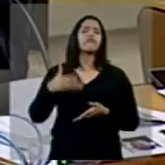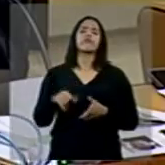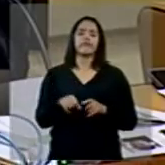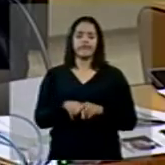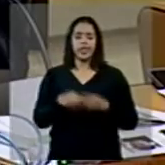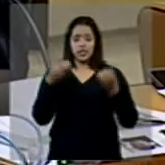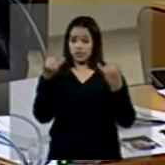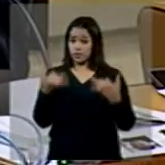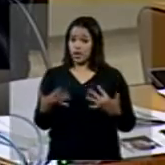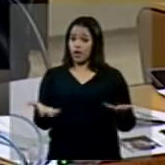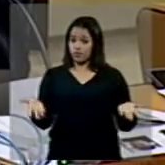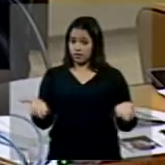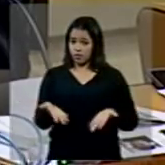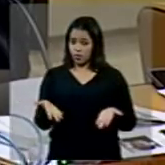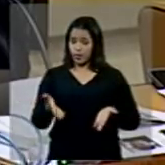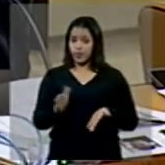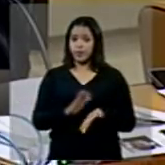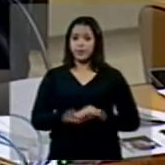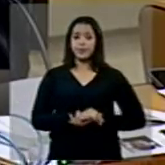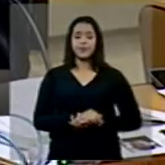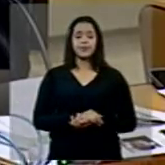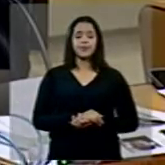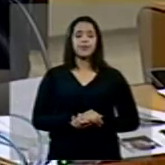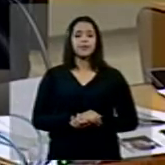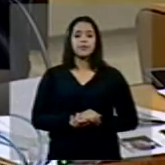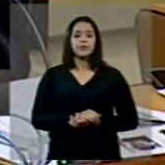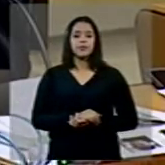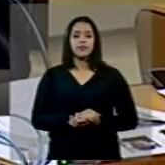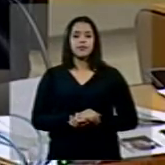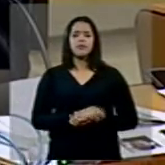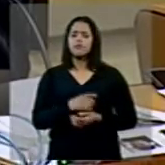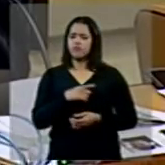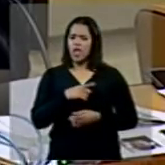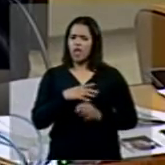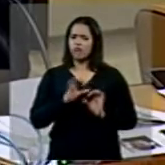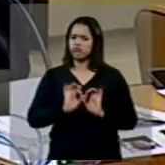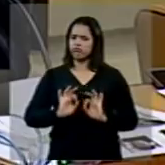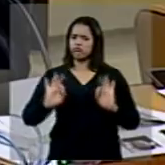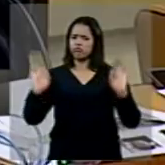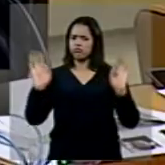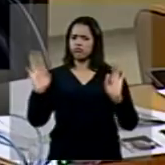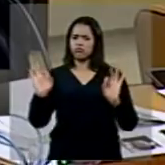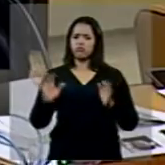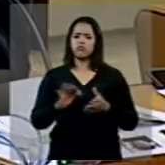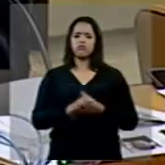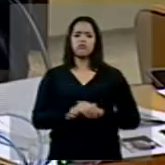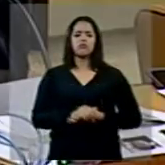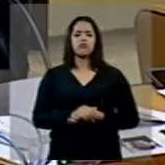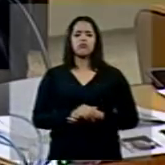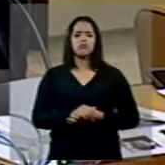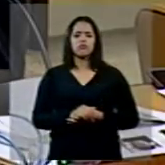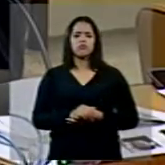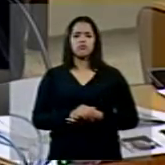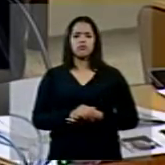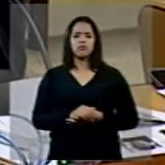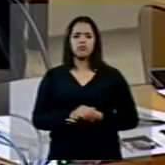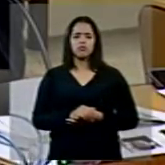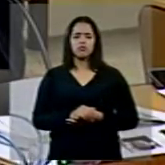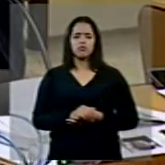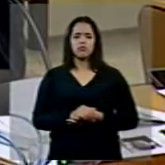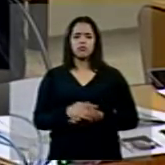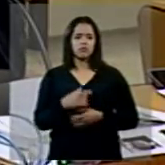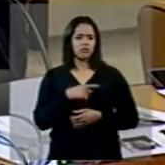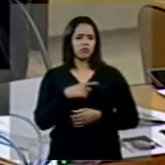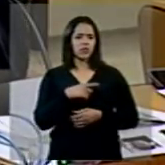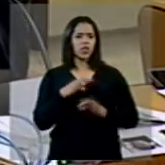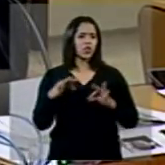foram realizadas, todas de altíssima excelência, até porque isso timbra a carreira de todos que